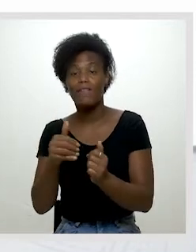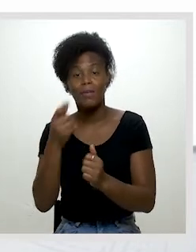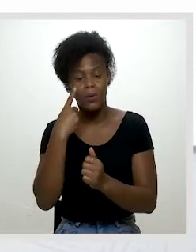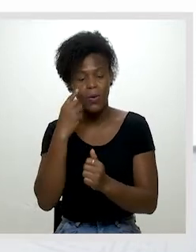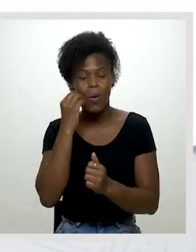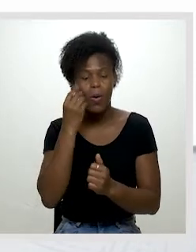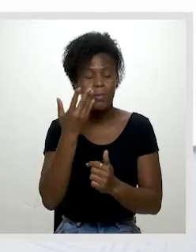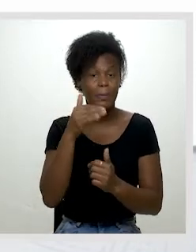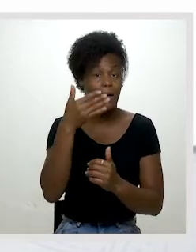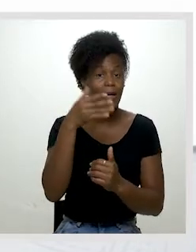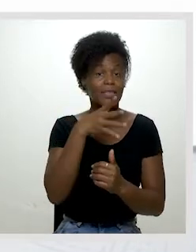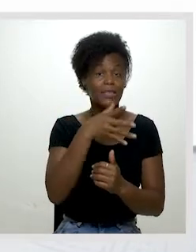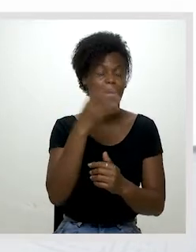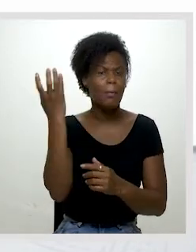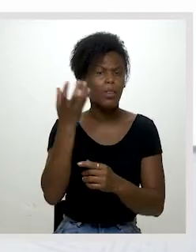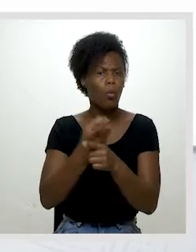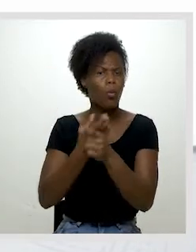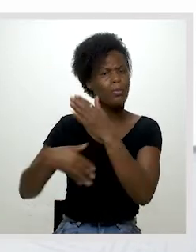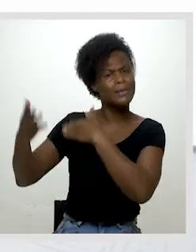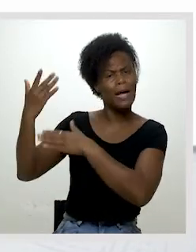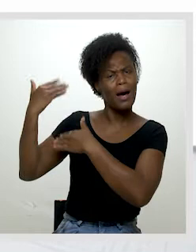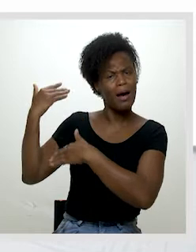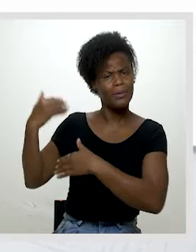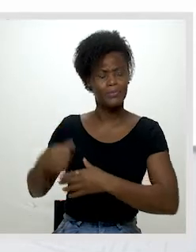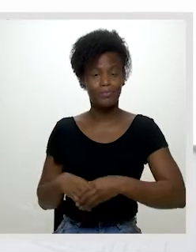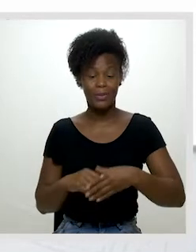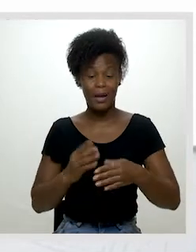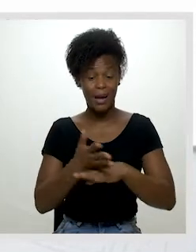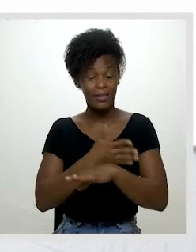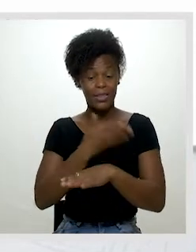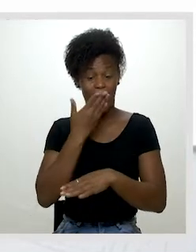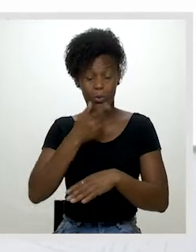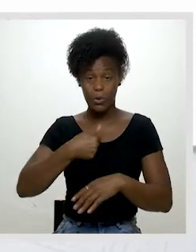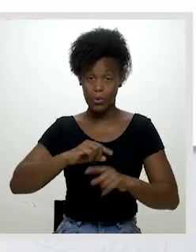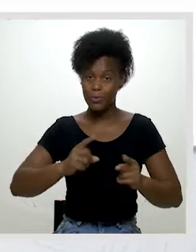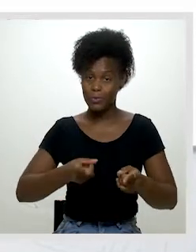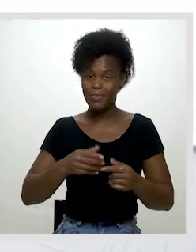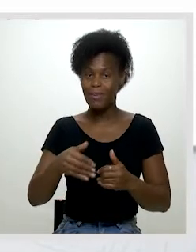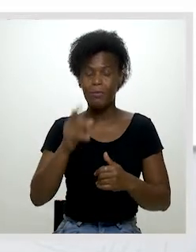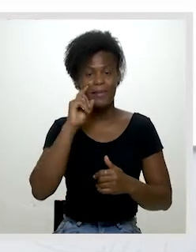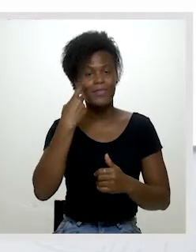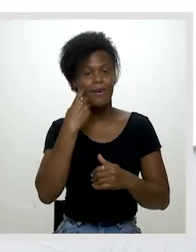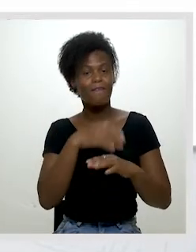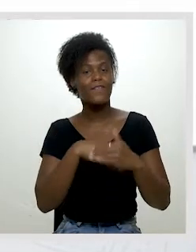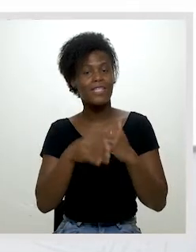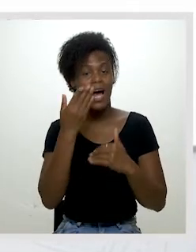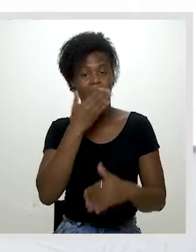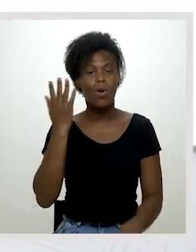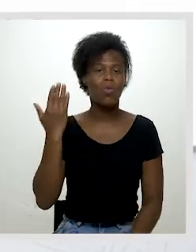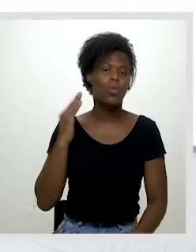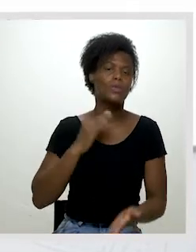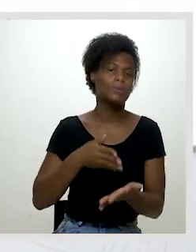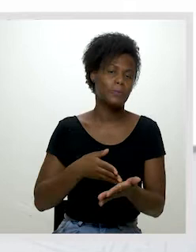como indicadores de ambientes passados. Antes de começarmos a nossa aula, vamos fazer uma revisão